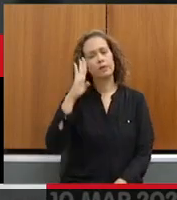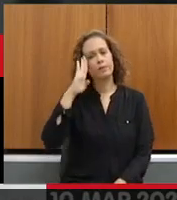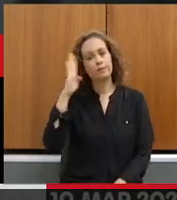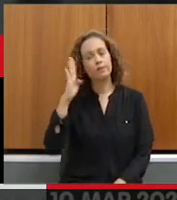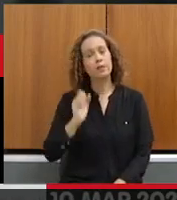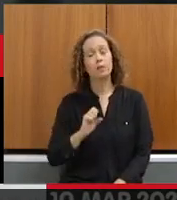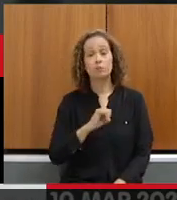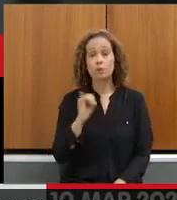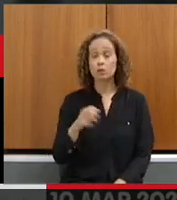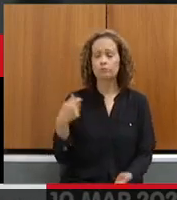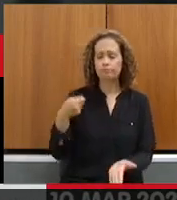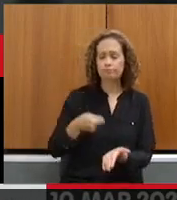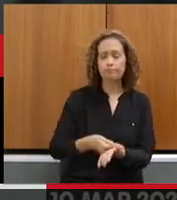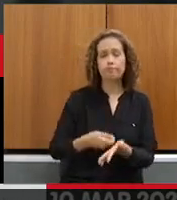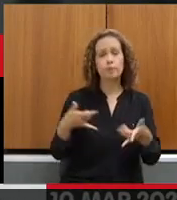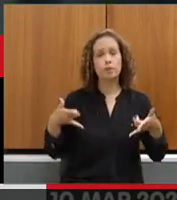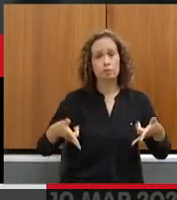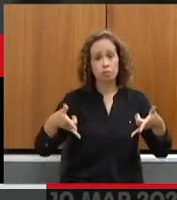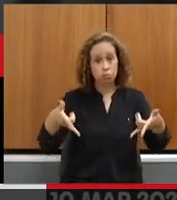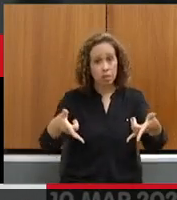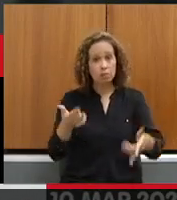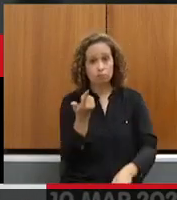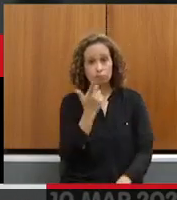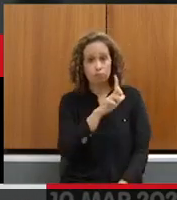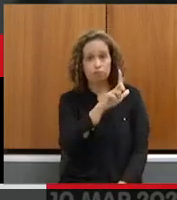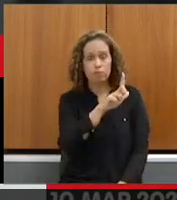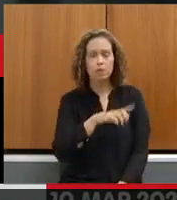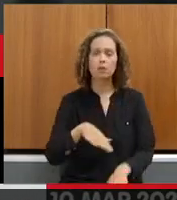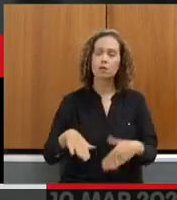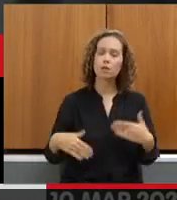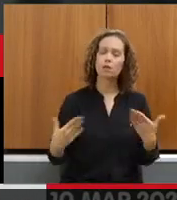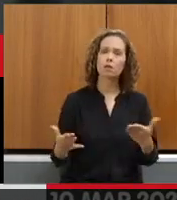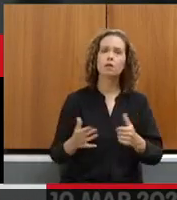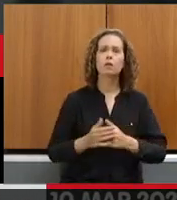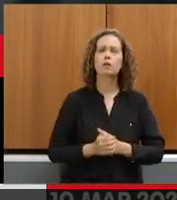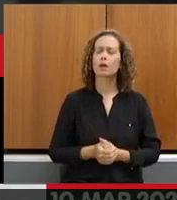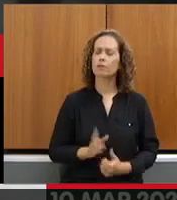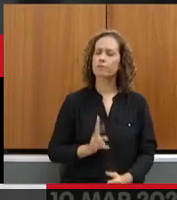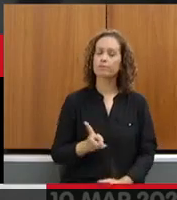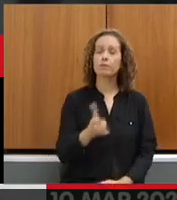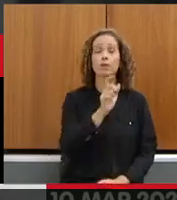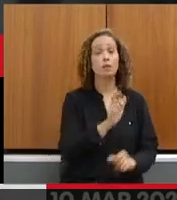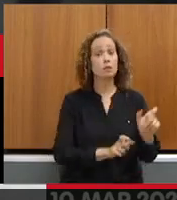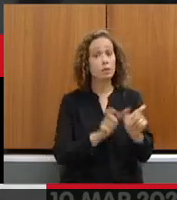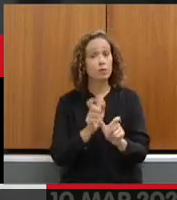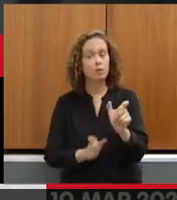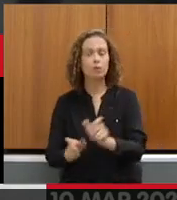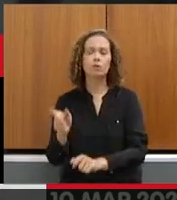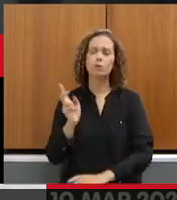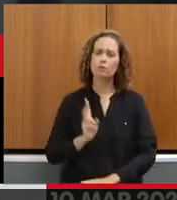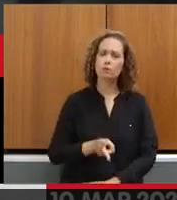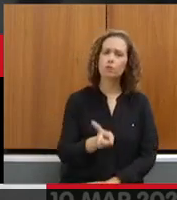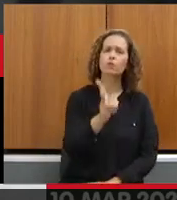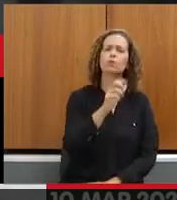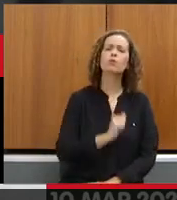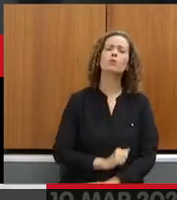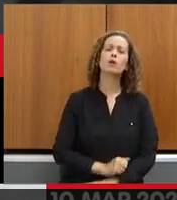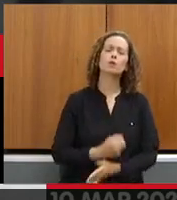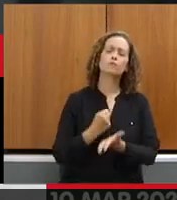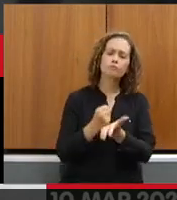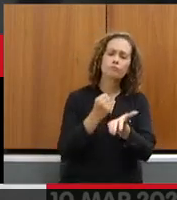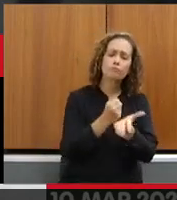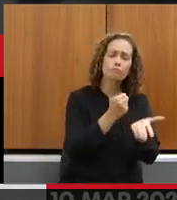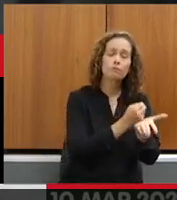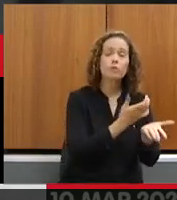nós conseguimos pagar os leitos a máquina não para as pessoas continuam sendo atendidas e o